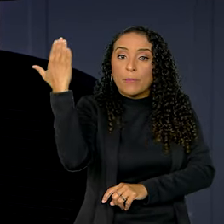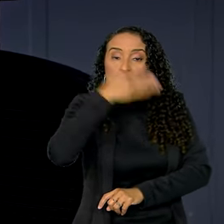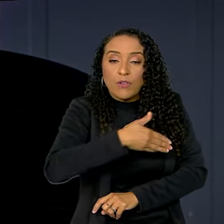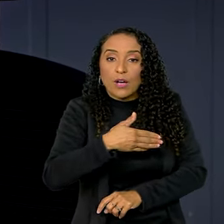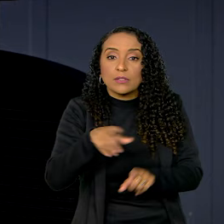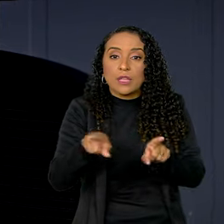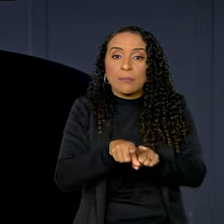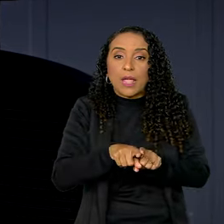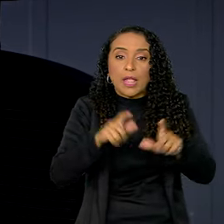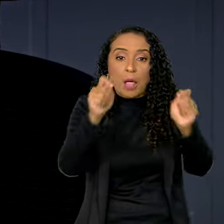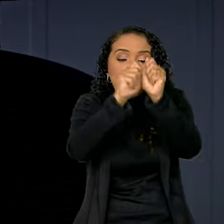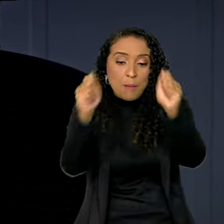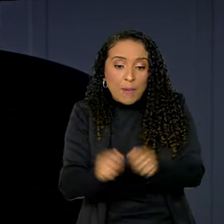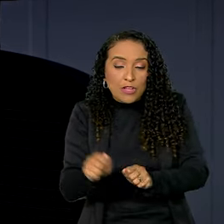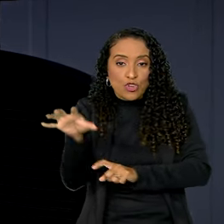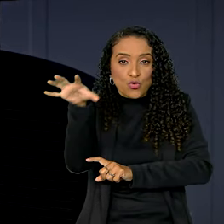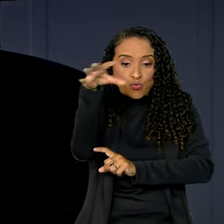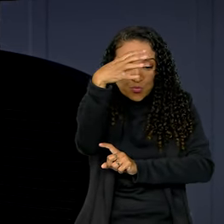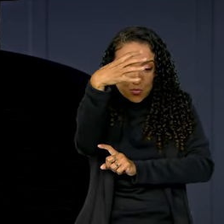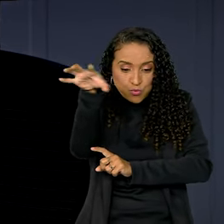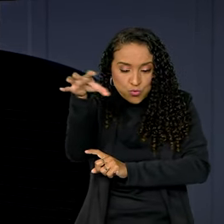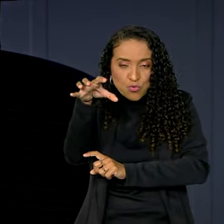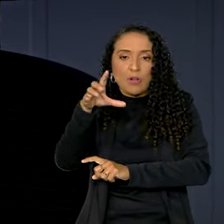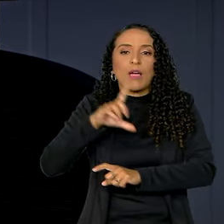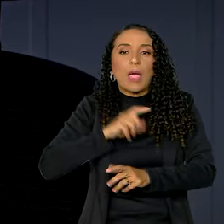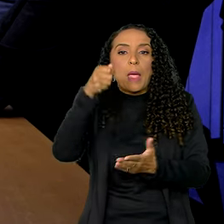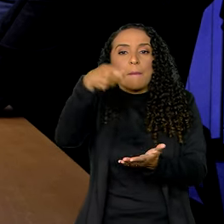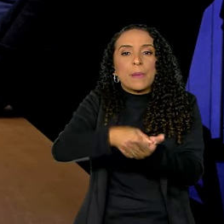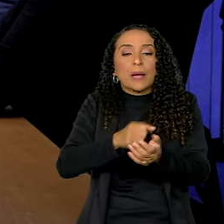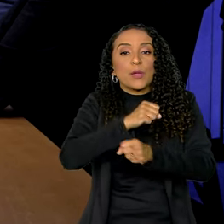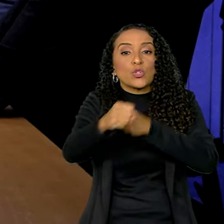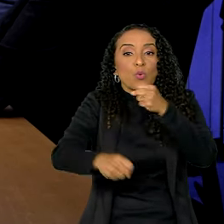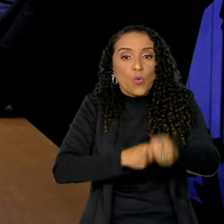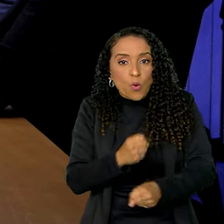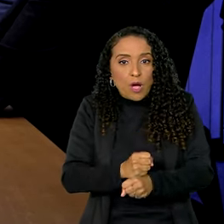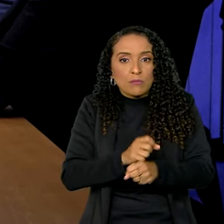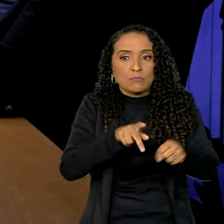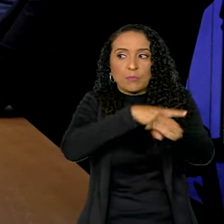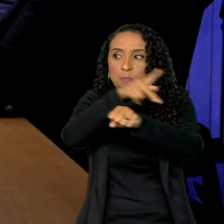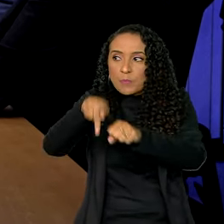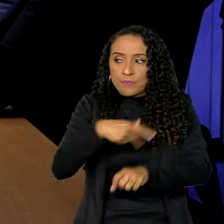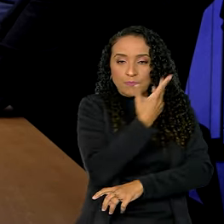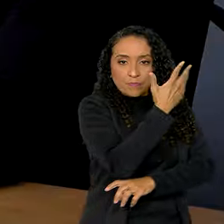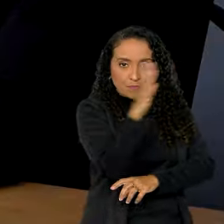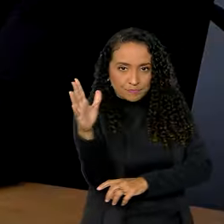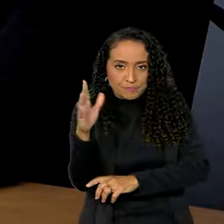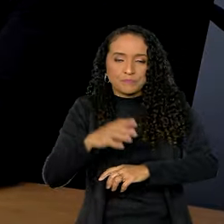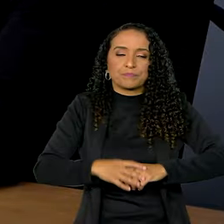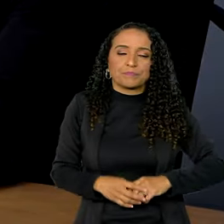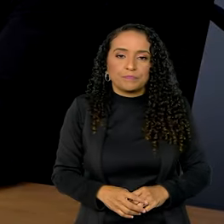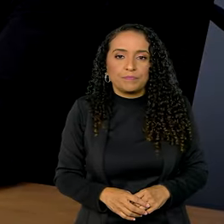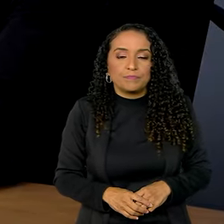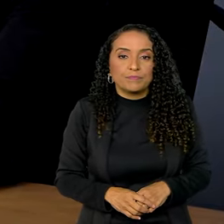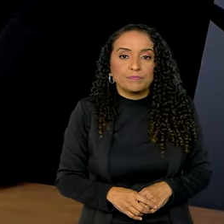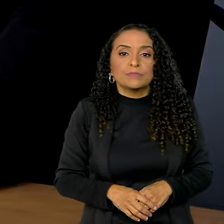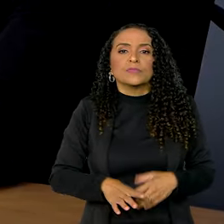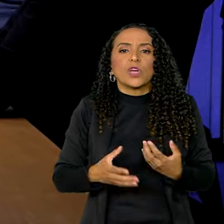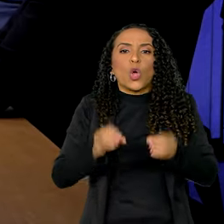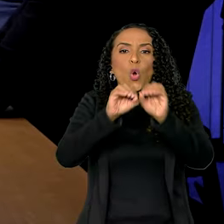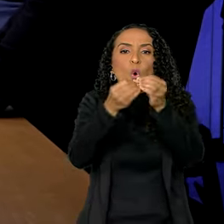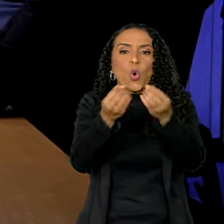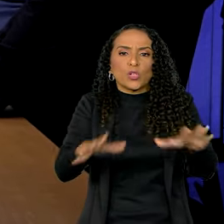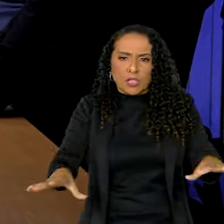imagens de satélite ele já receberá e serão pagamentos anuais pros paraos países florestais pros países em desenvolvimento nos